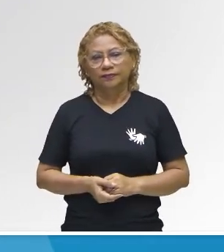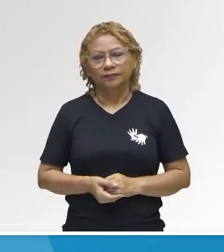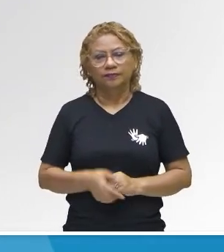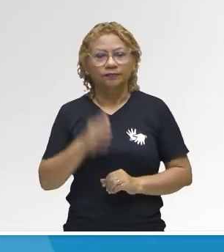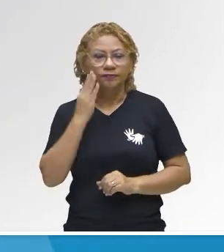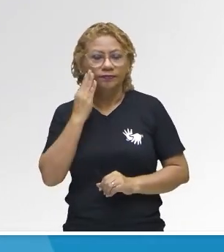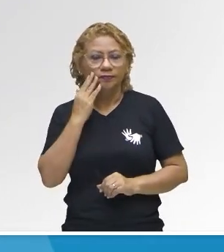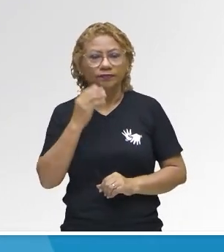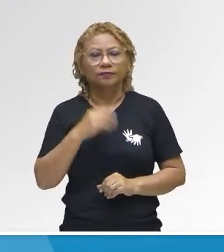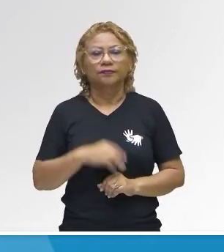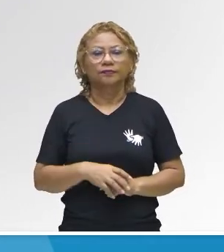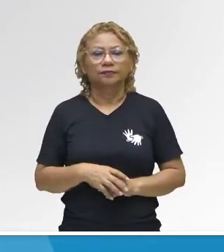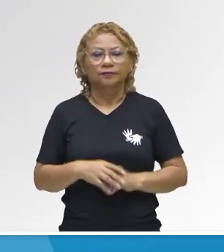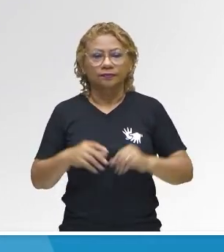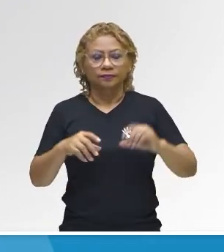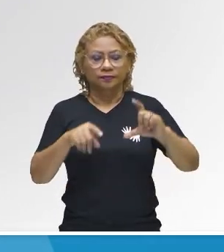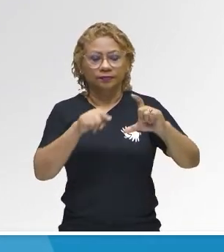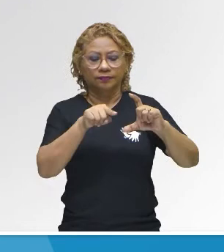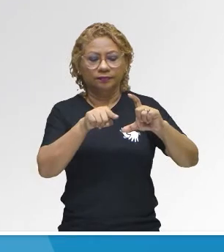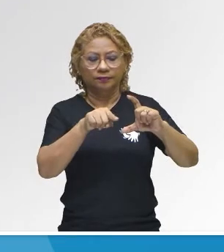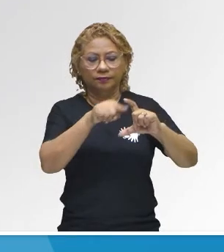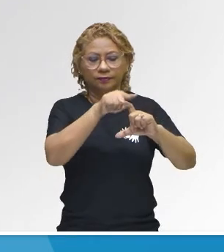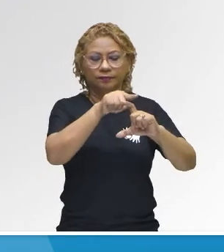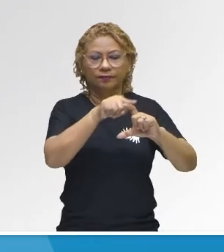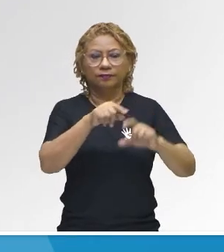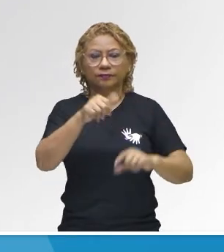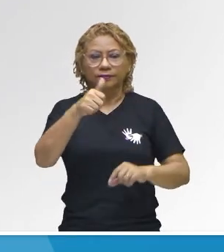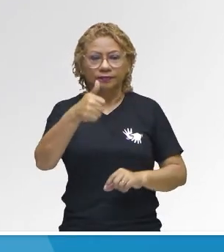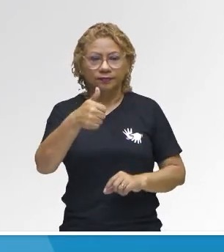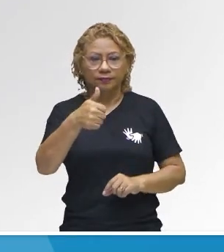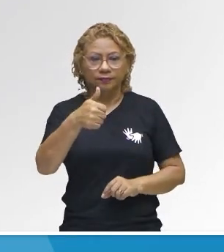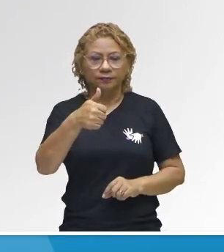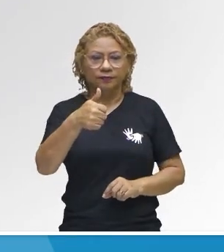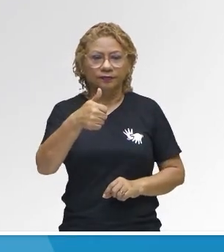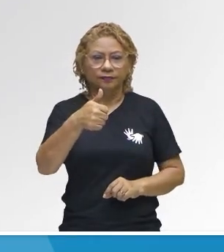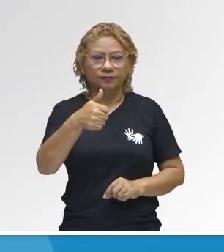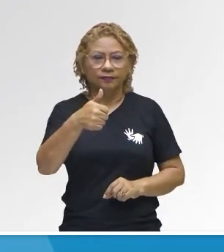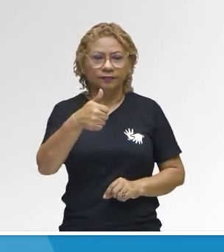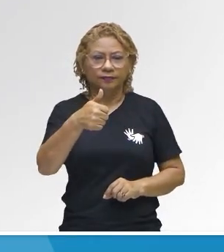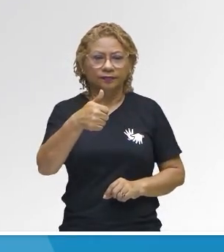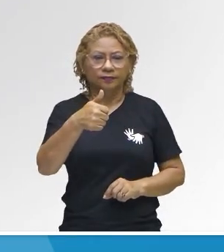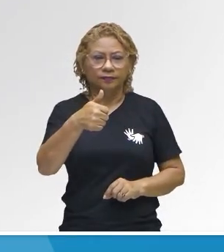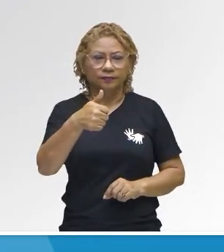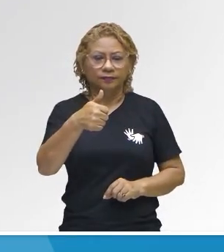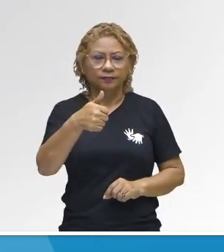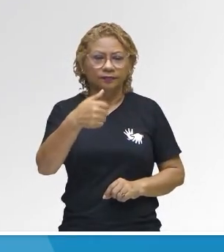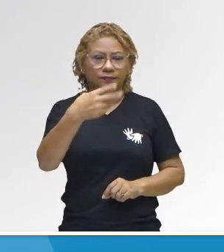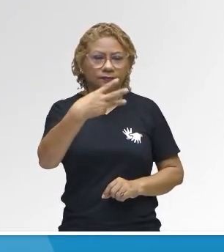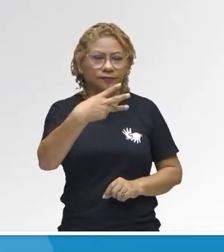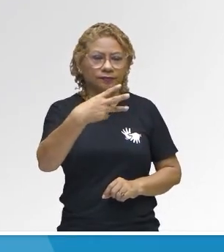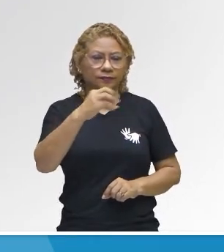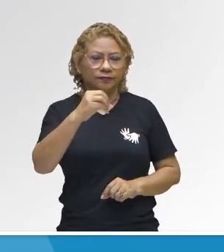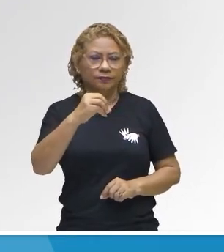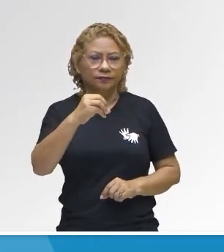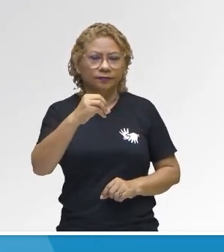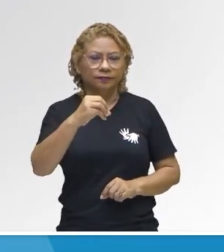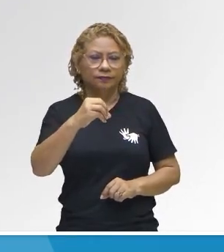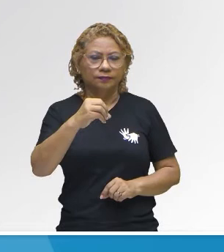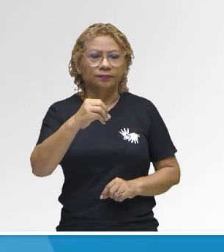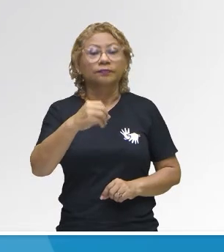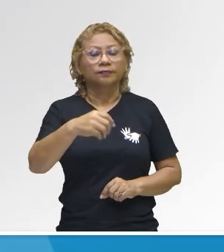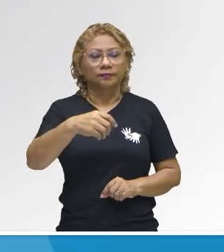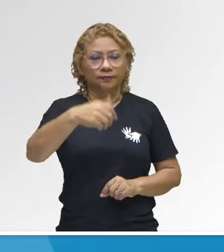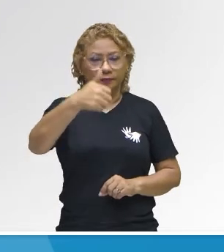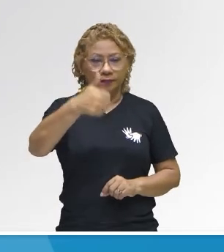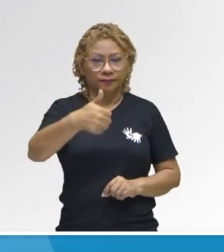135 graus, vamos verificar o que vai acontecer. Temos aqui a reta dos 135 graus. Se a